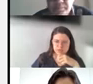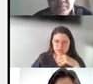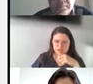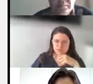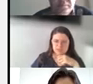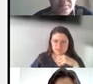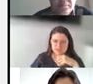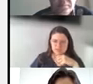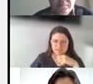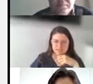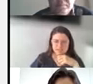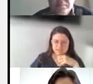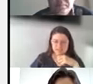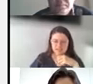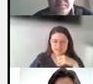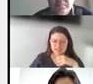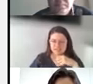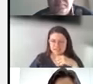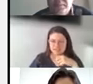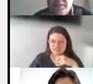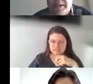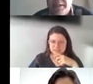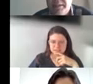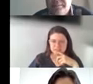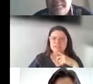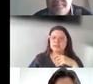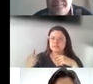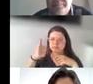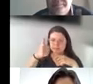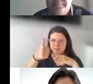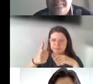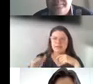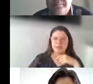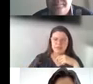Isso, visualização de tela cheia. Aí.